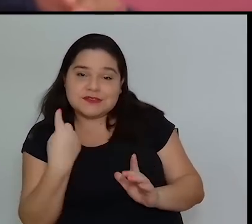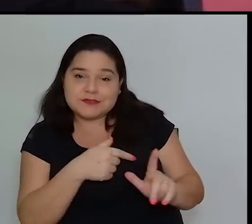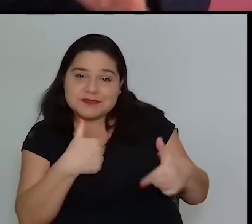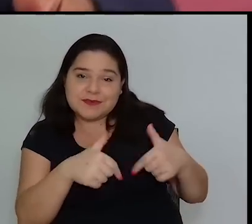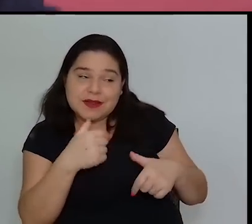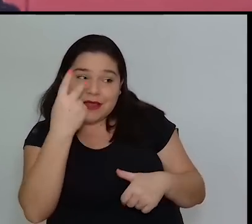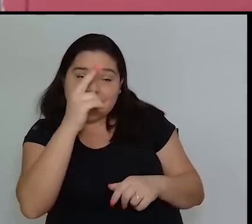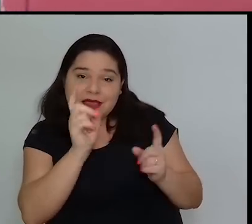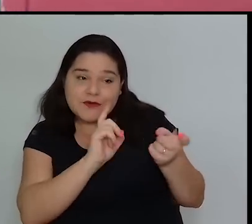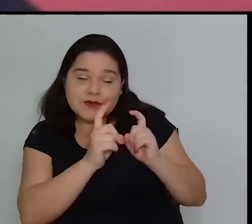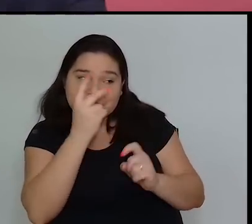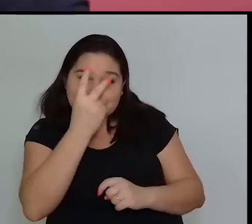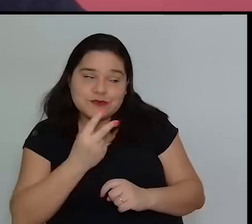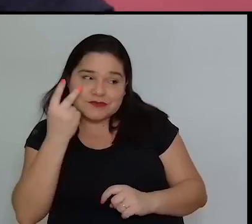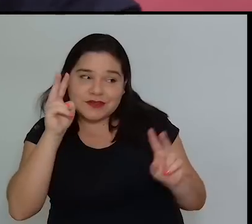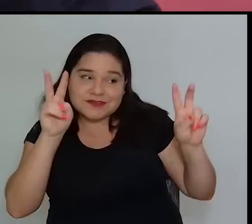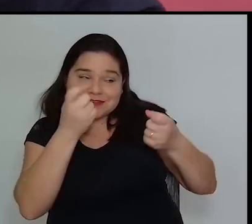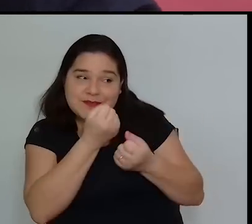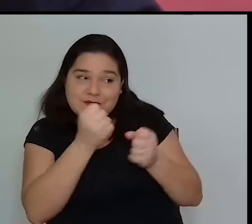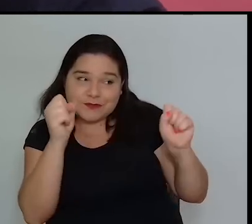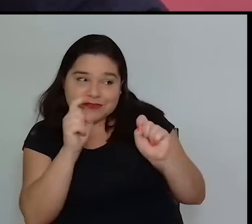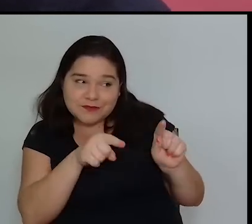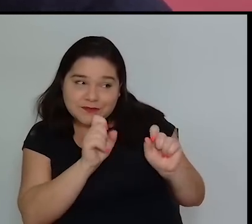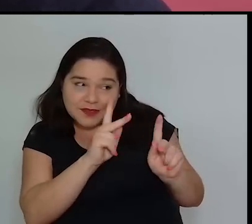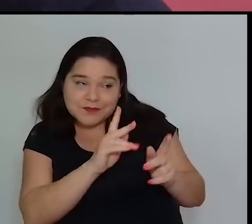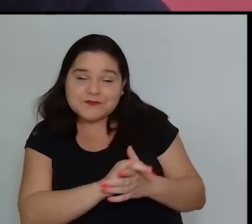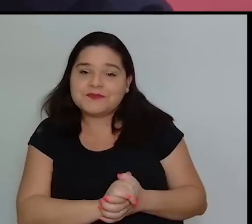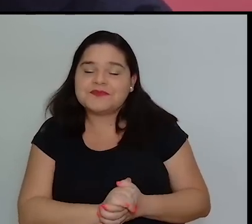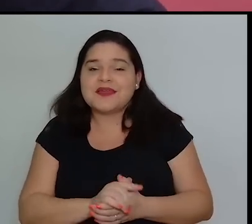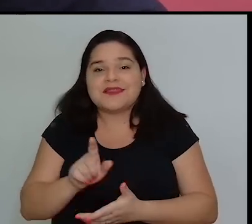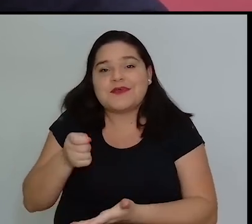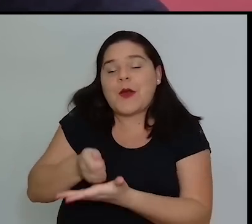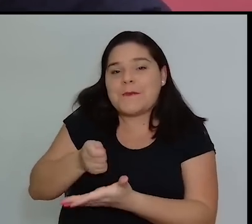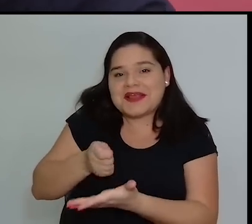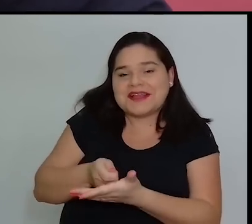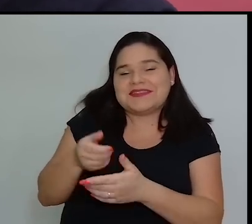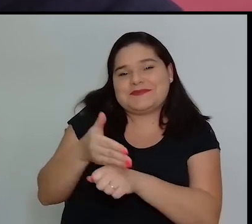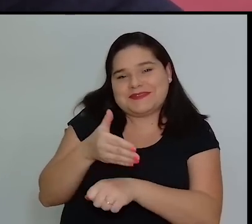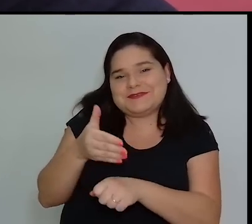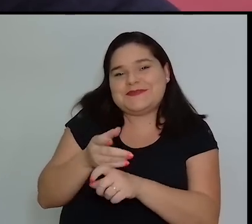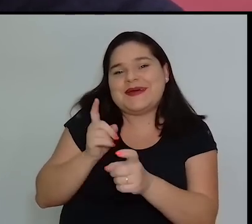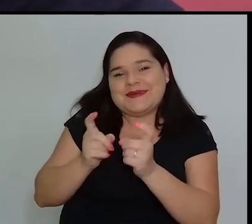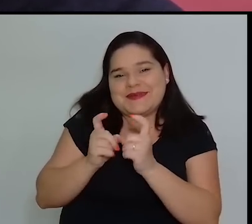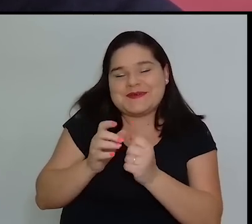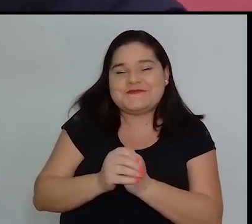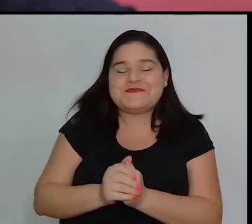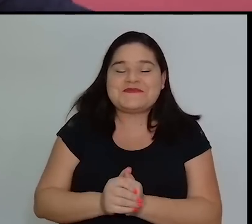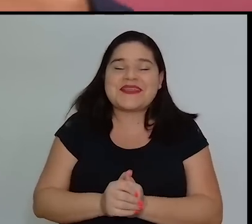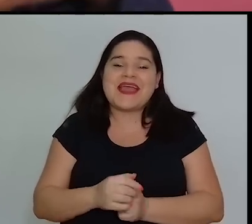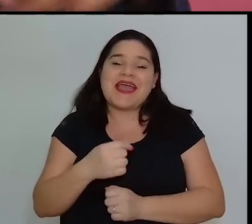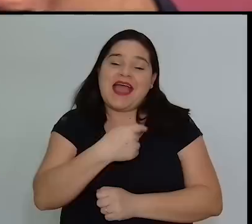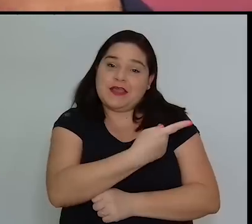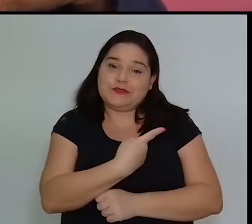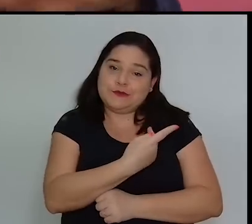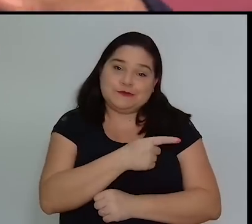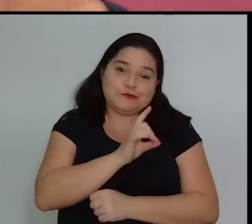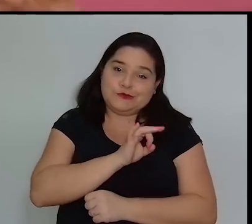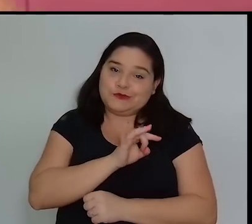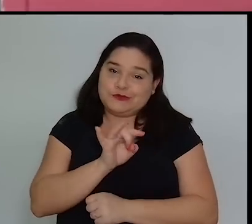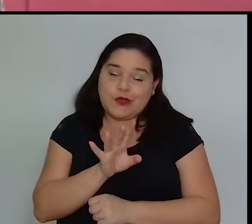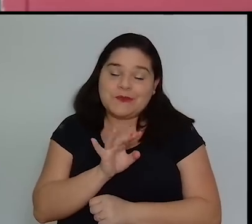uma reunião de 2 horas sobre a revolução E aí ela era obrigada a participar da reunião eu e a Gisa novamente Depois